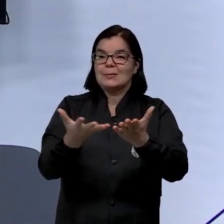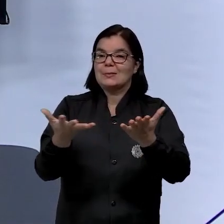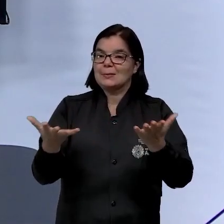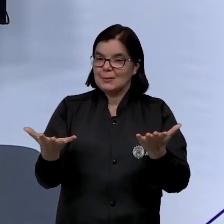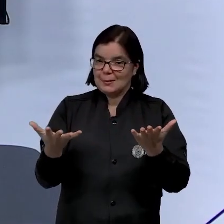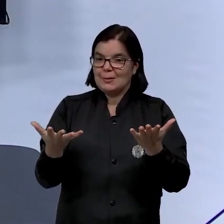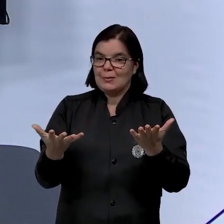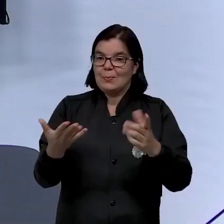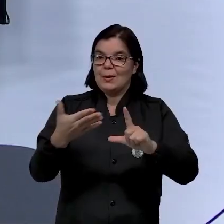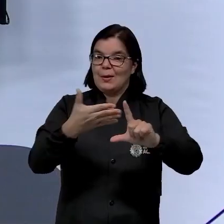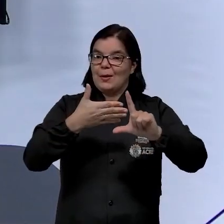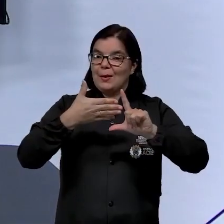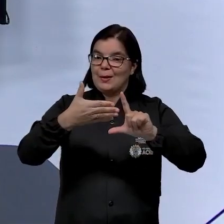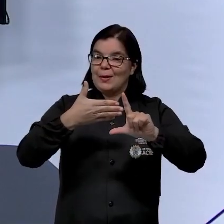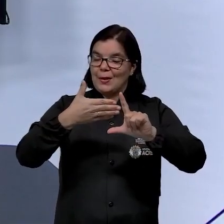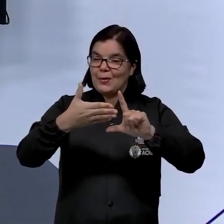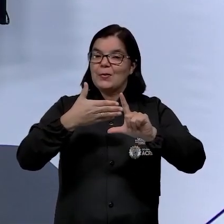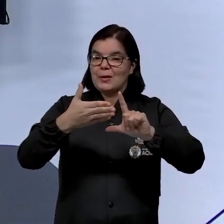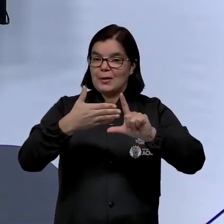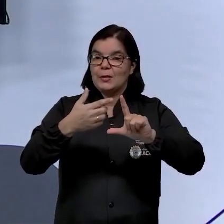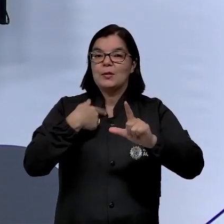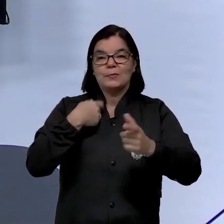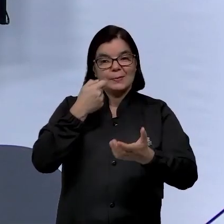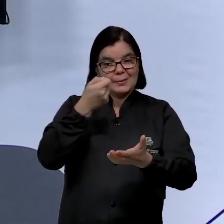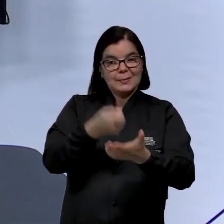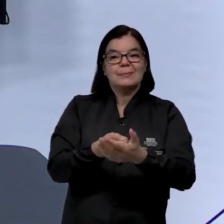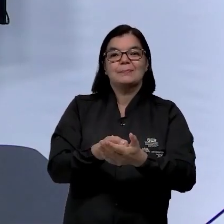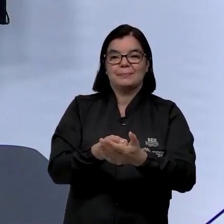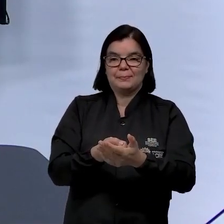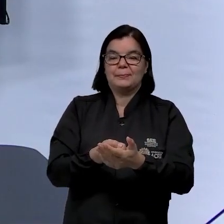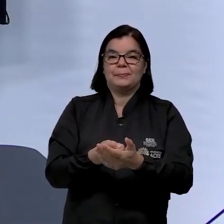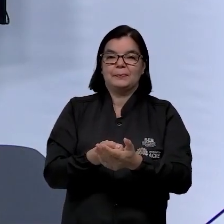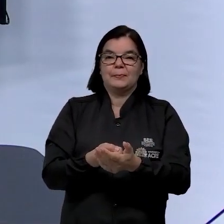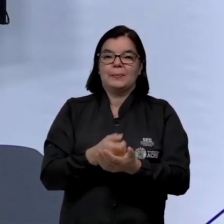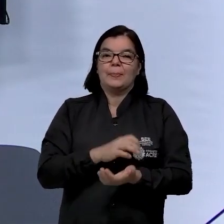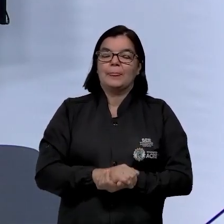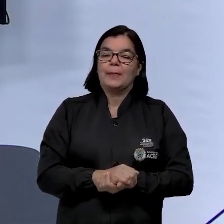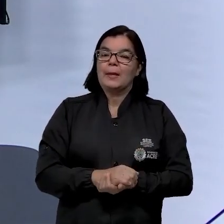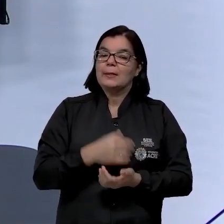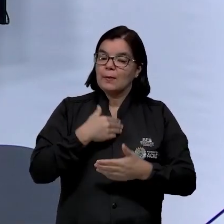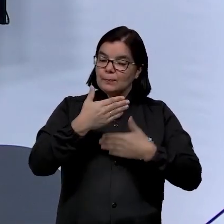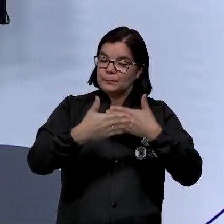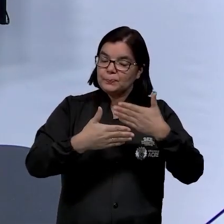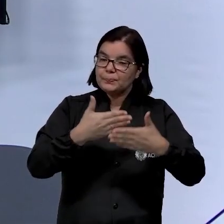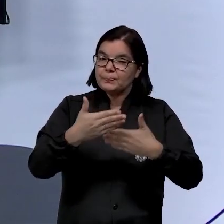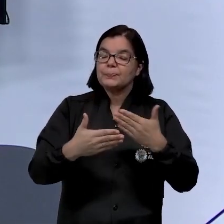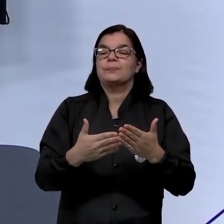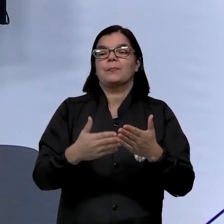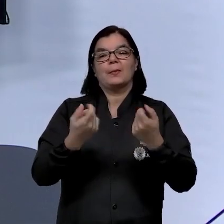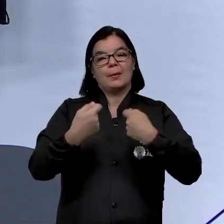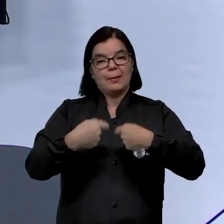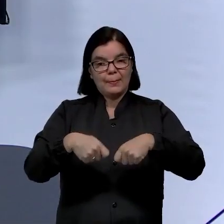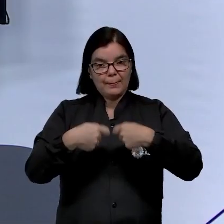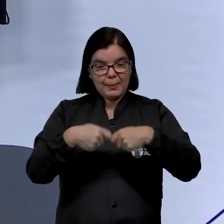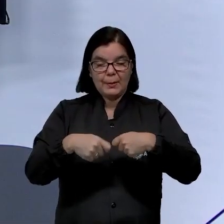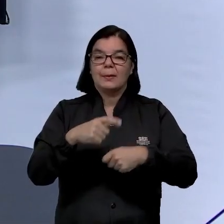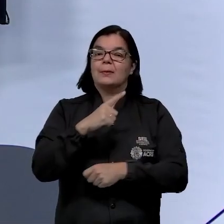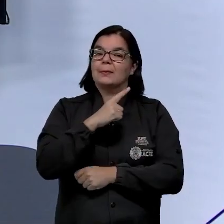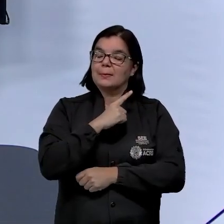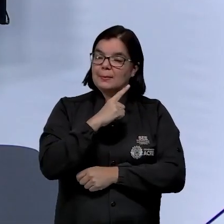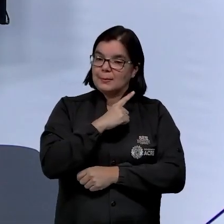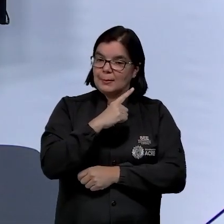em plataformas e eu serei remunerado, né? Então, esse processo aí precisa